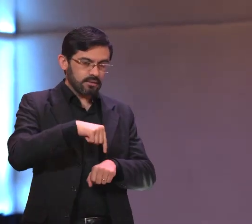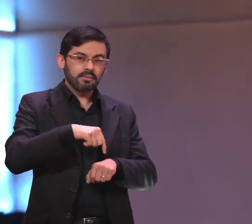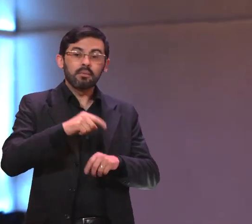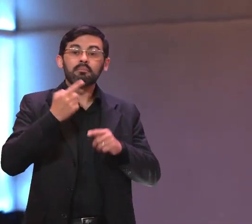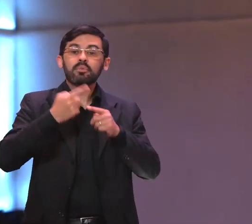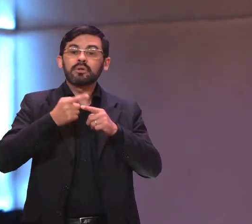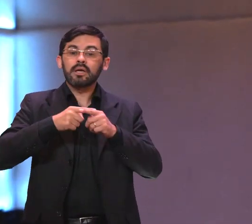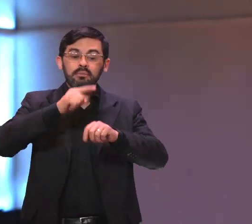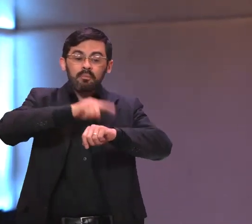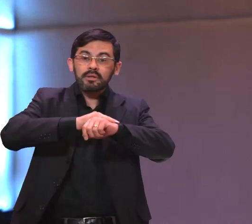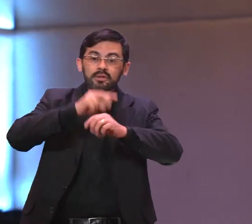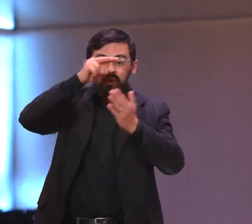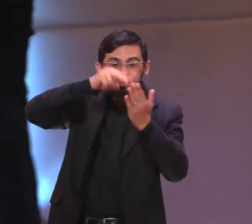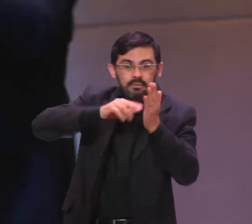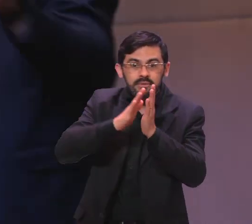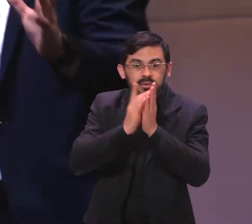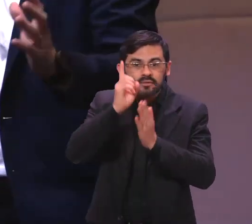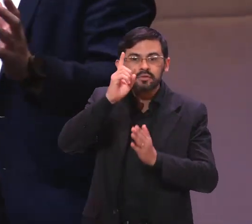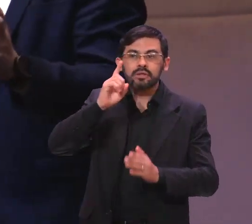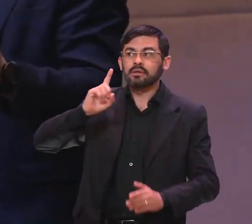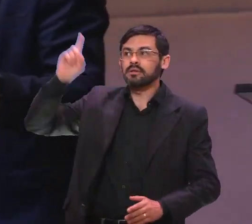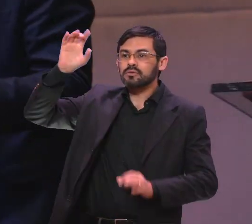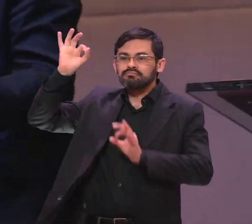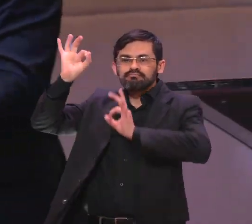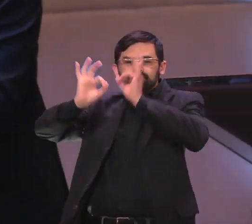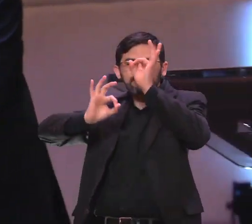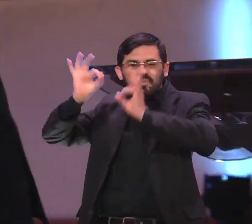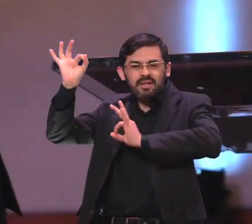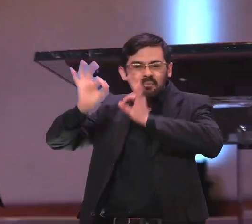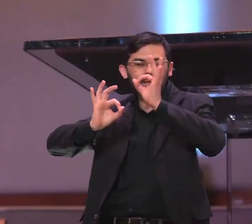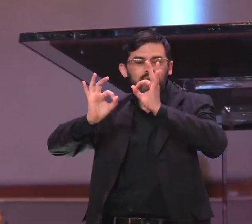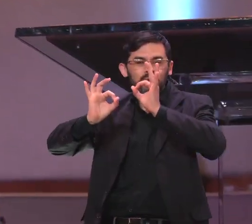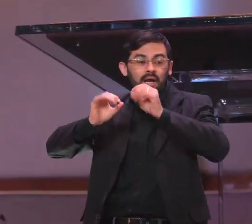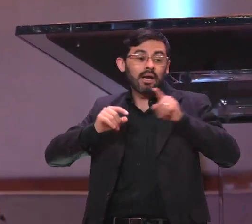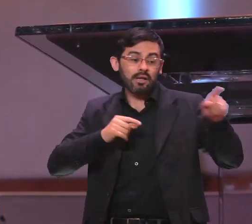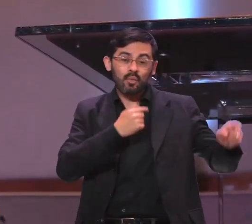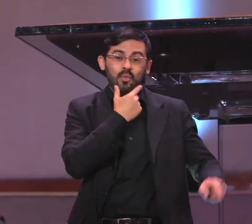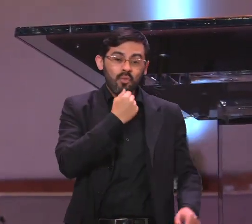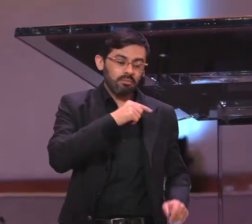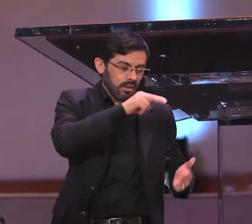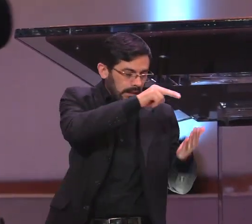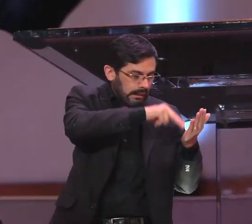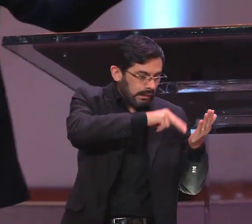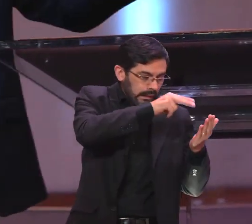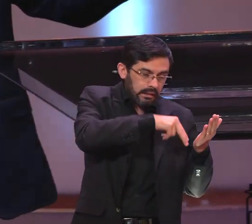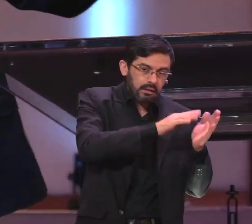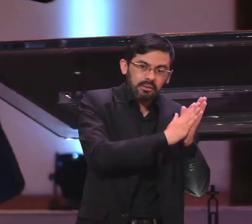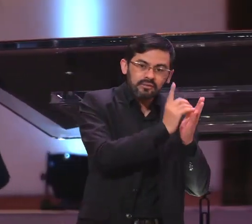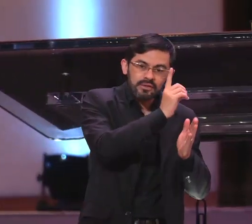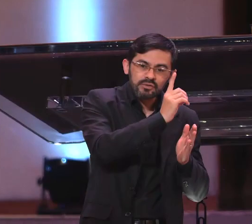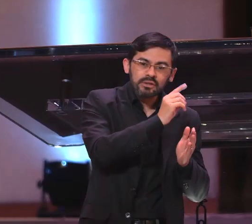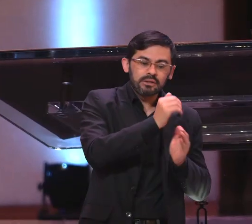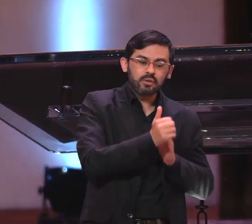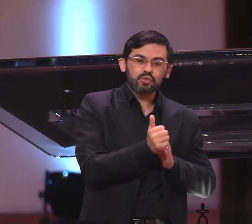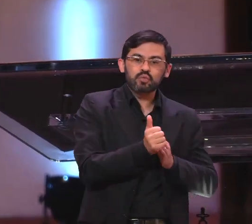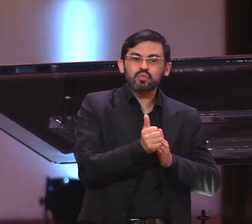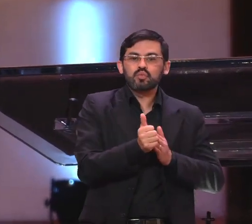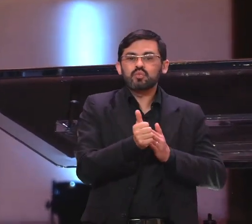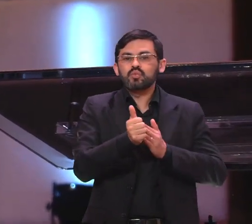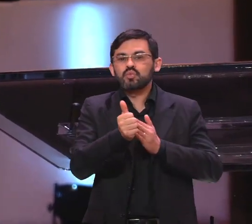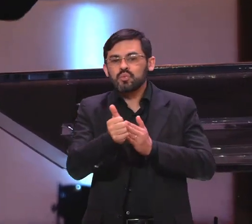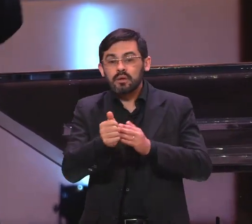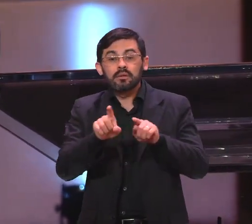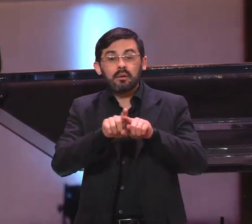palavra, o Espírito está trabalhando. Foi isso que aconteceu. Ele estava lendo a Bíblia, e Deus dirige Filipe para um